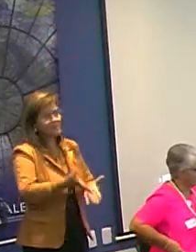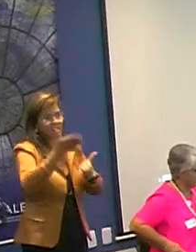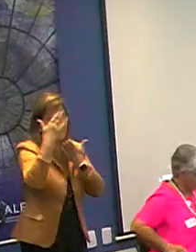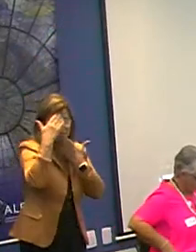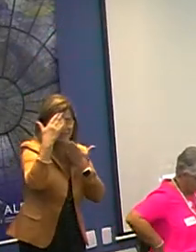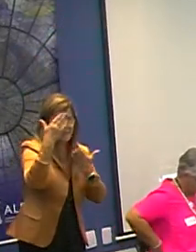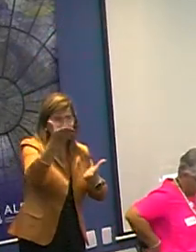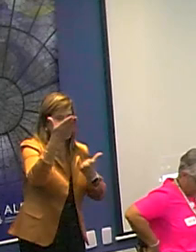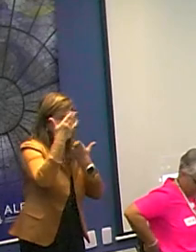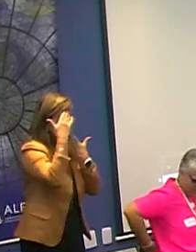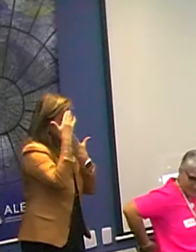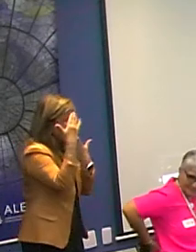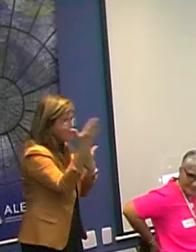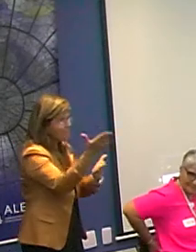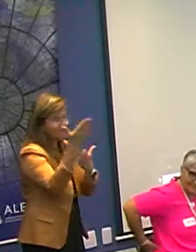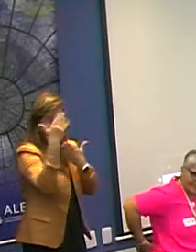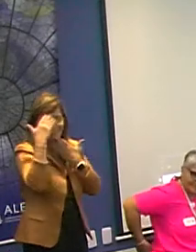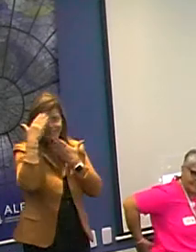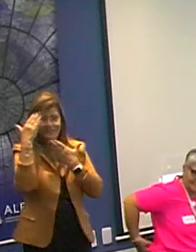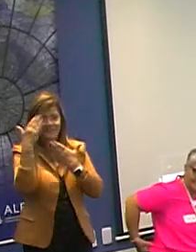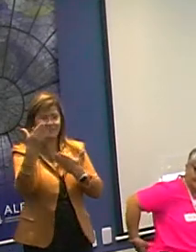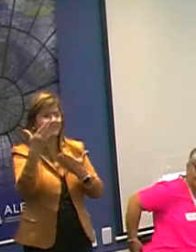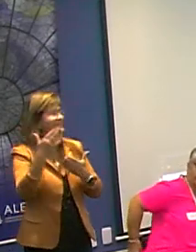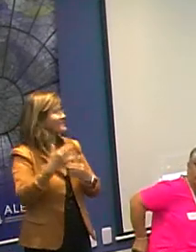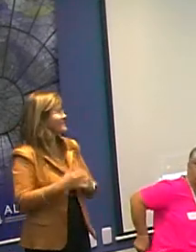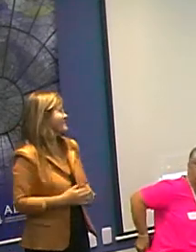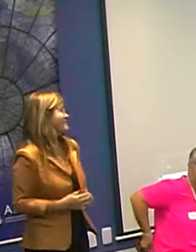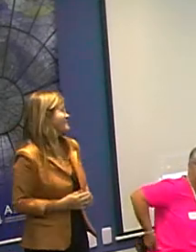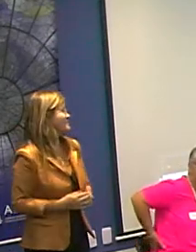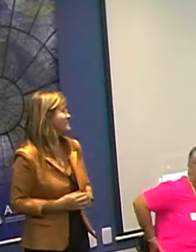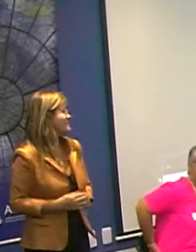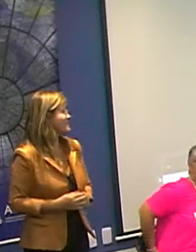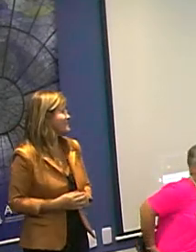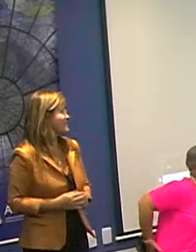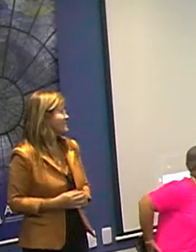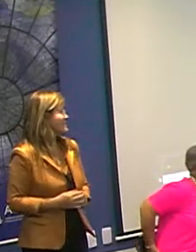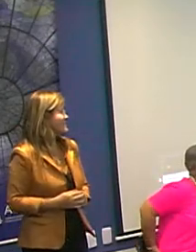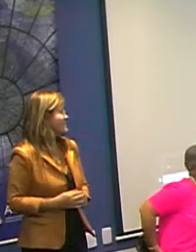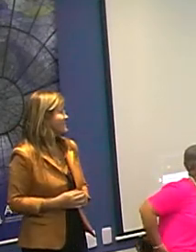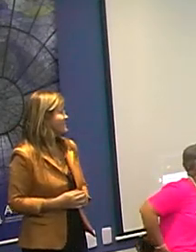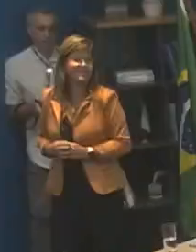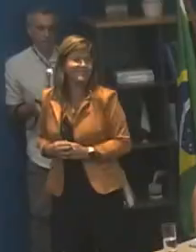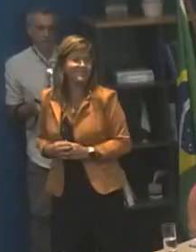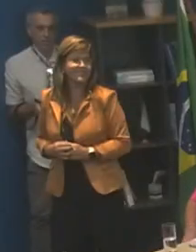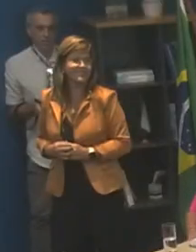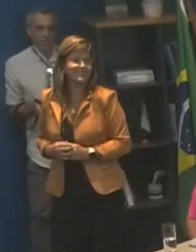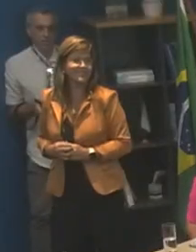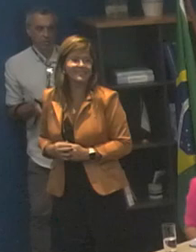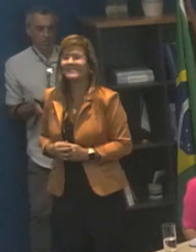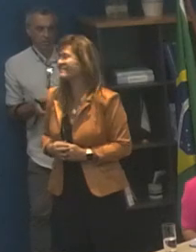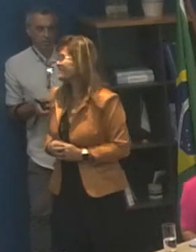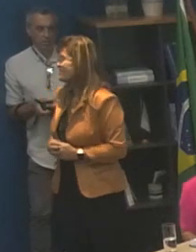Obrigada, gente. Muito obrigada. Então, cansado, caçador de